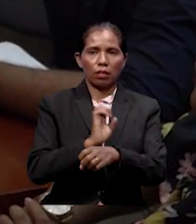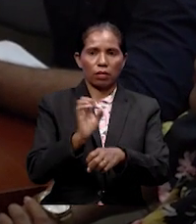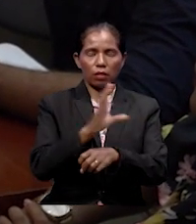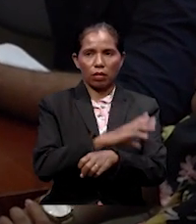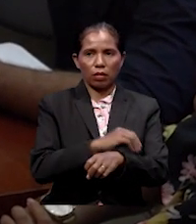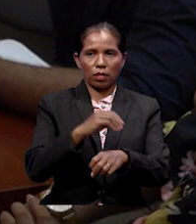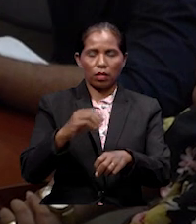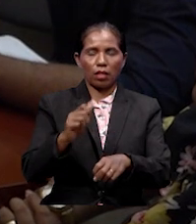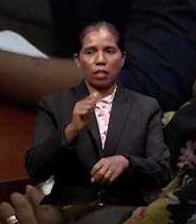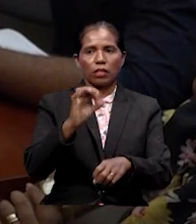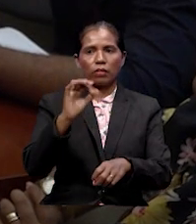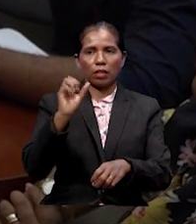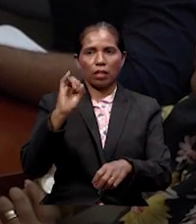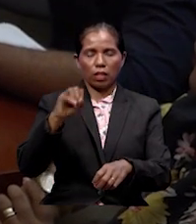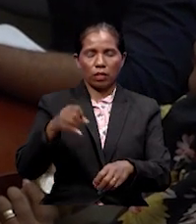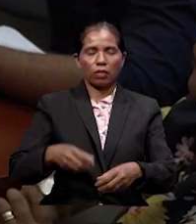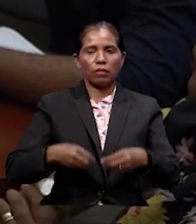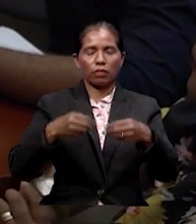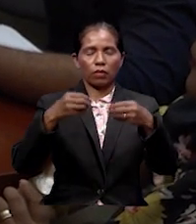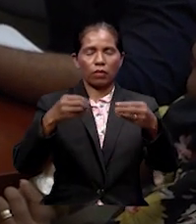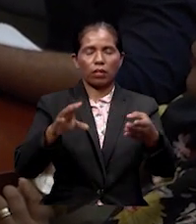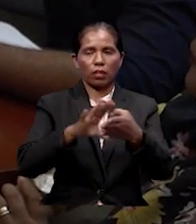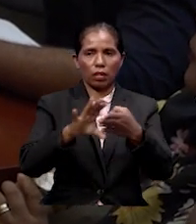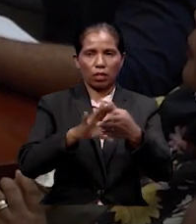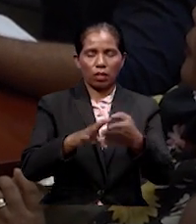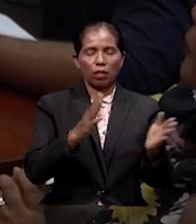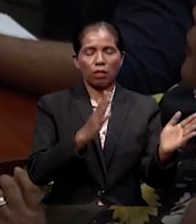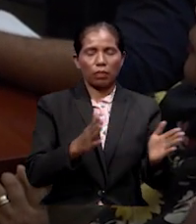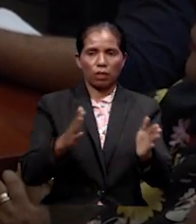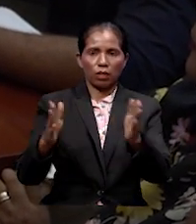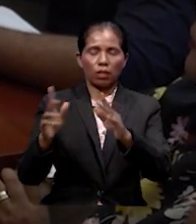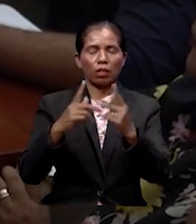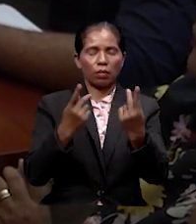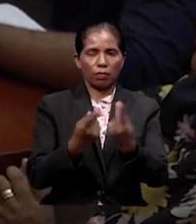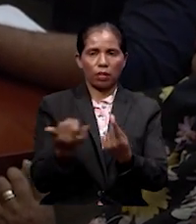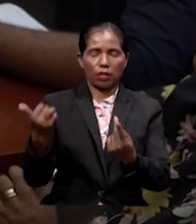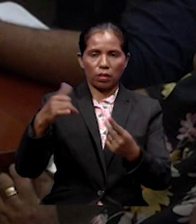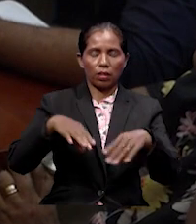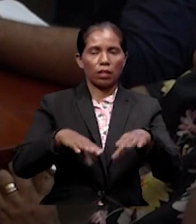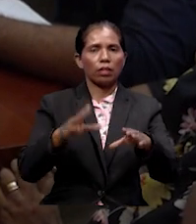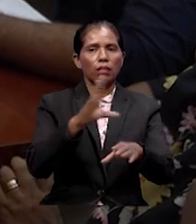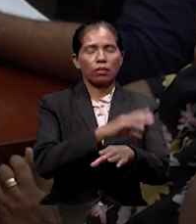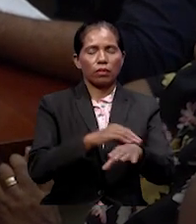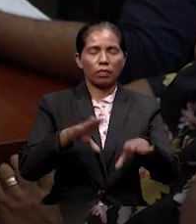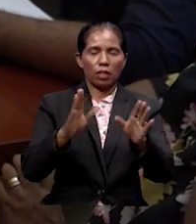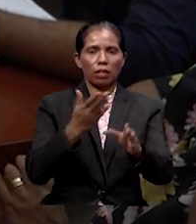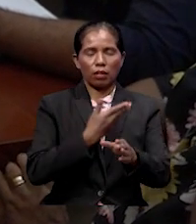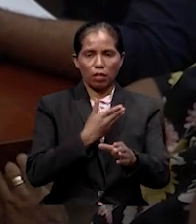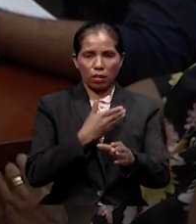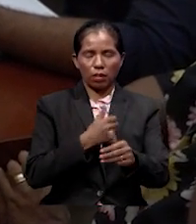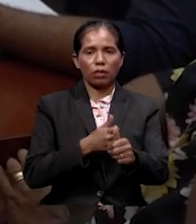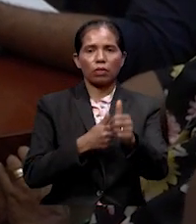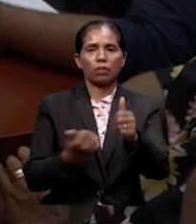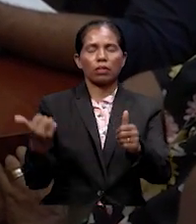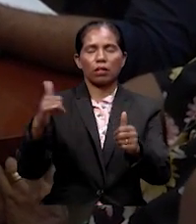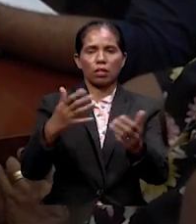alimentar AIFAESA foona notificação ho de processa empresa Hiraknebe inventa sa san folin tuir